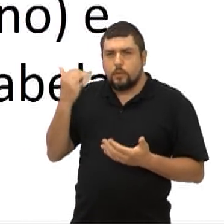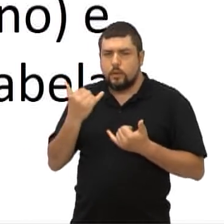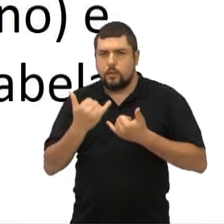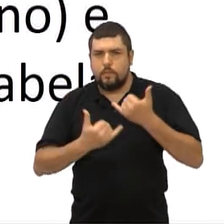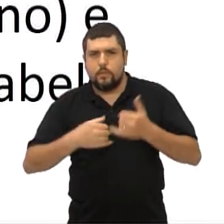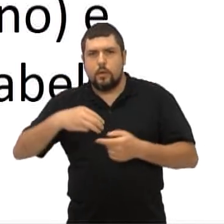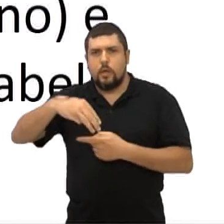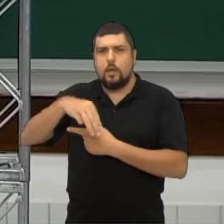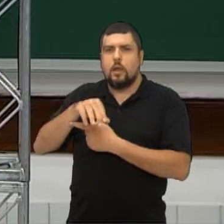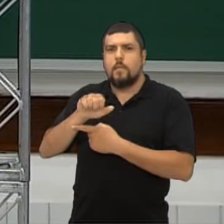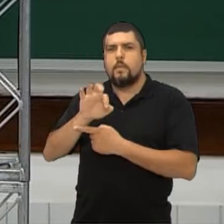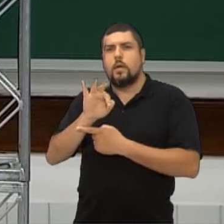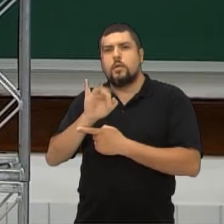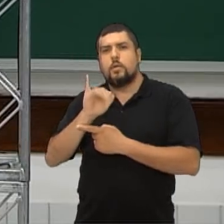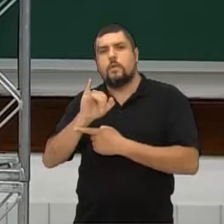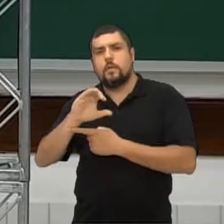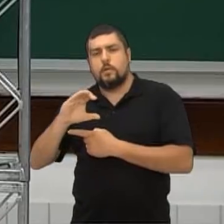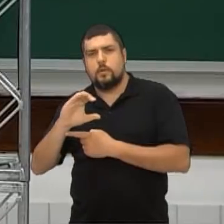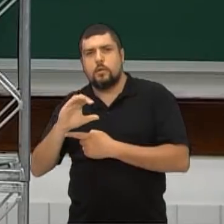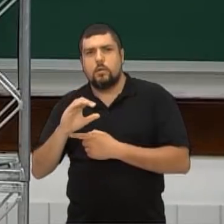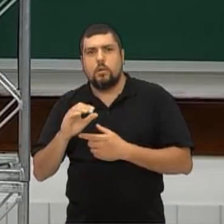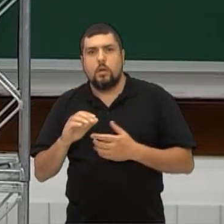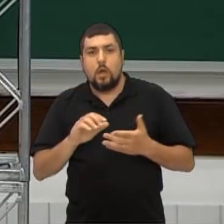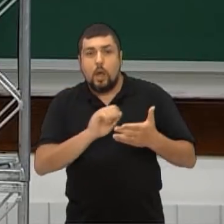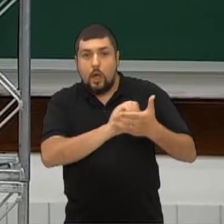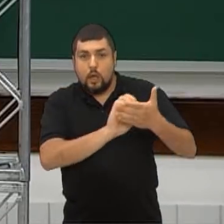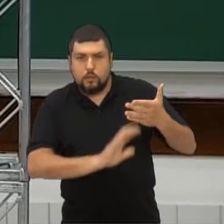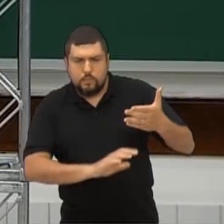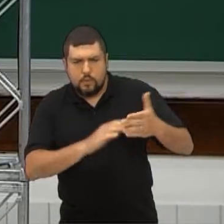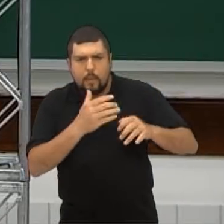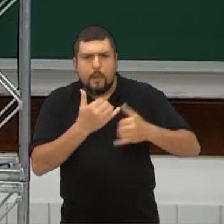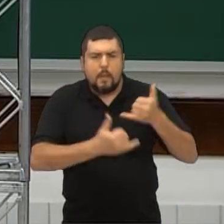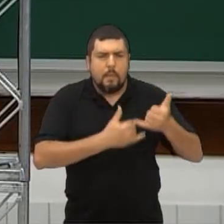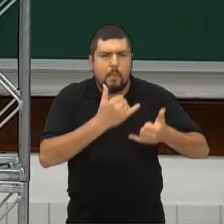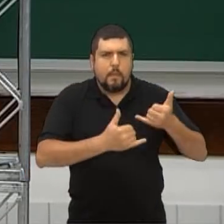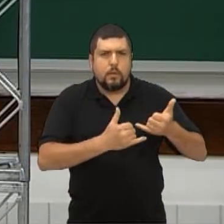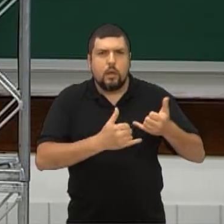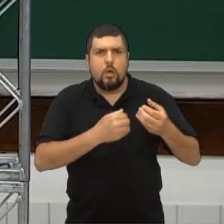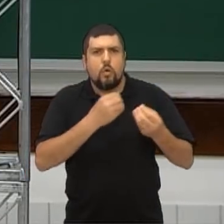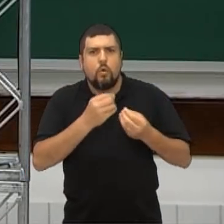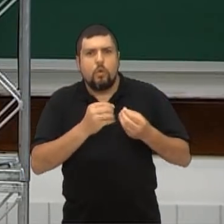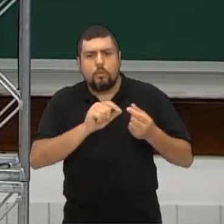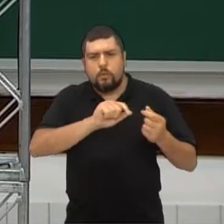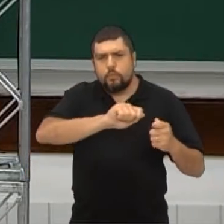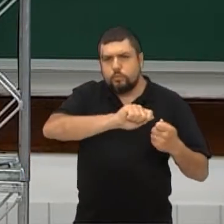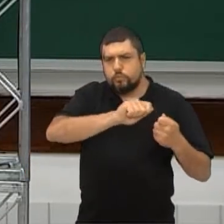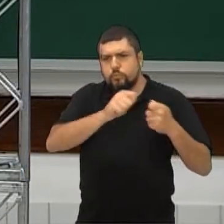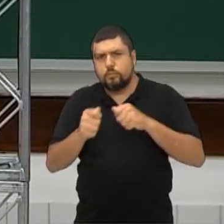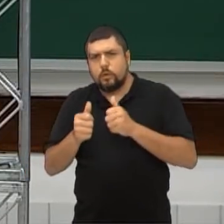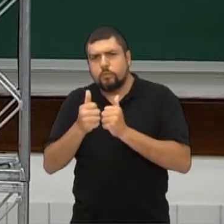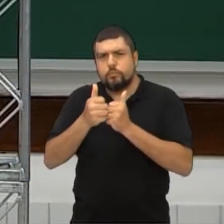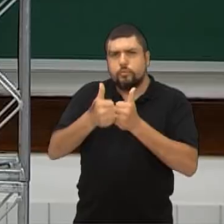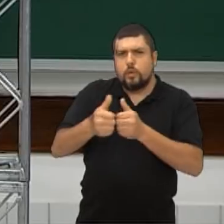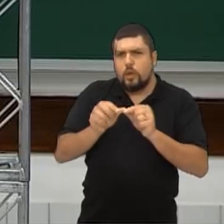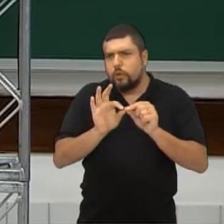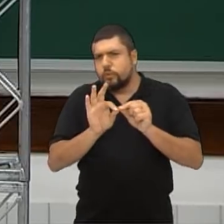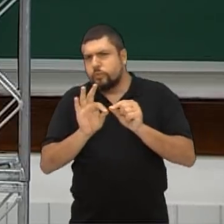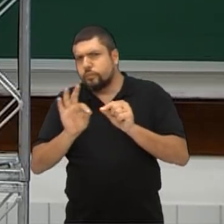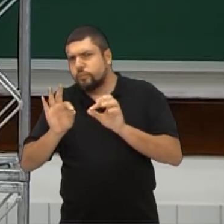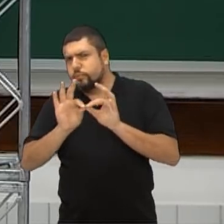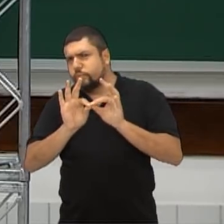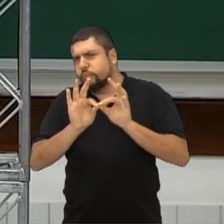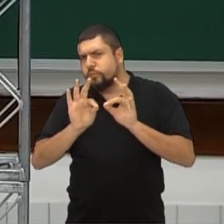um exercício onde, depois que a gente plotava os dados na nossa tabela, ele fazia uma reta. Vocês se lembram? Bom, a gente vai rever tudo